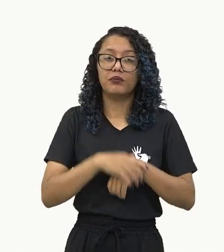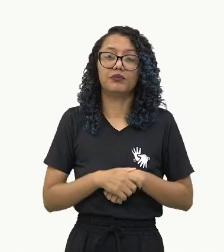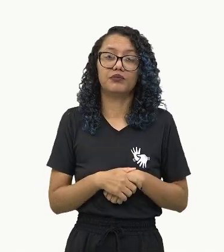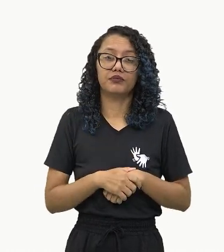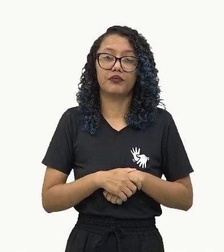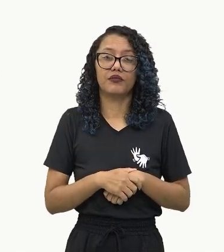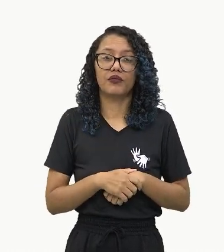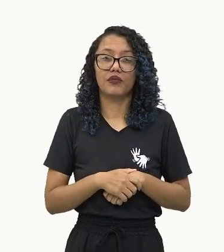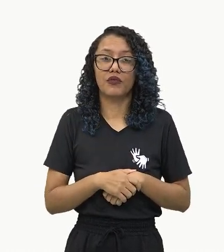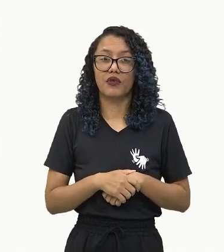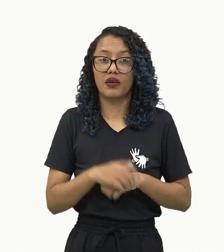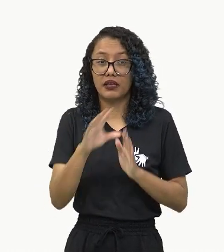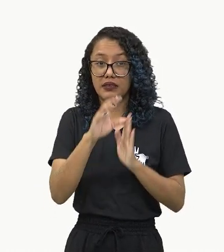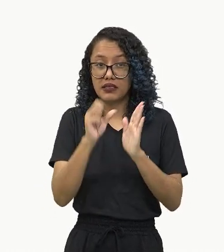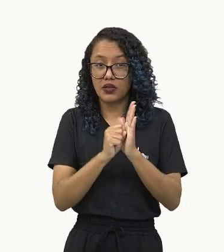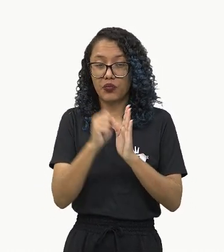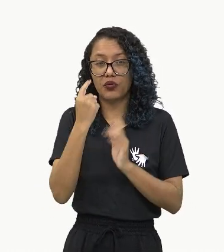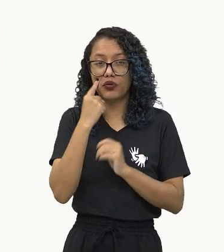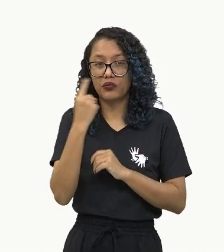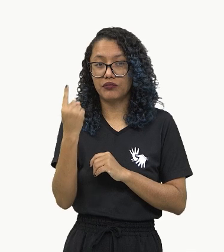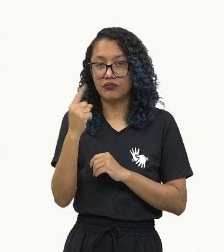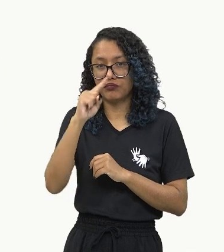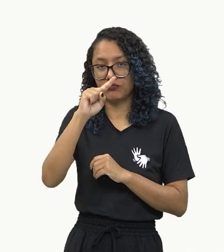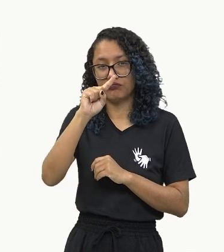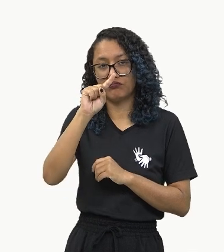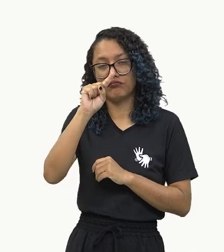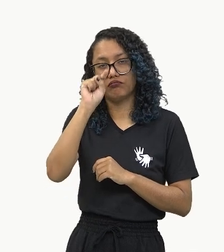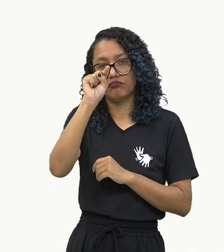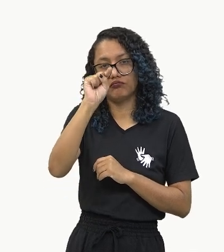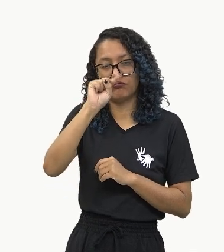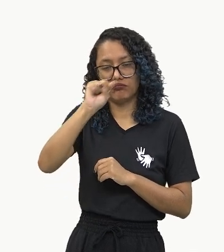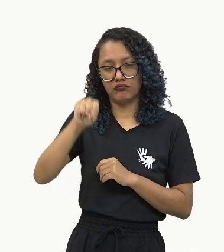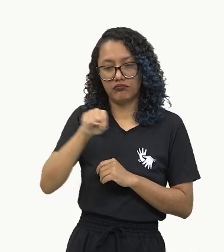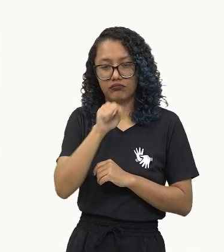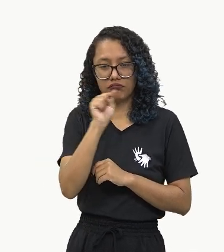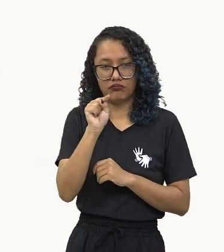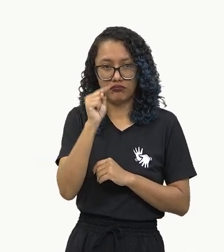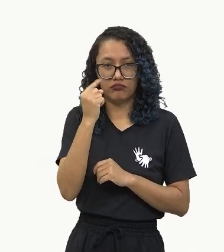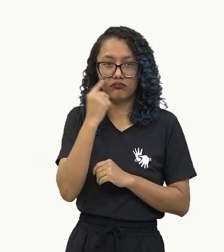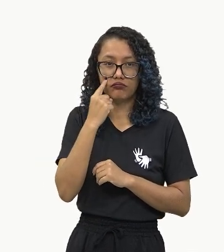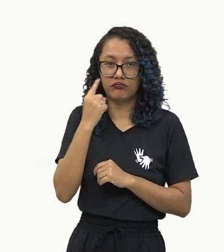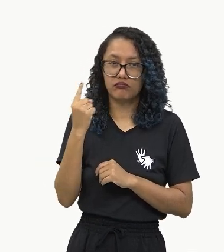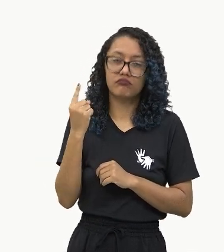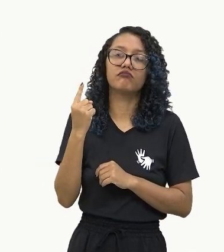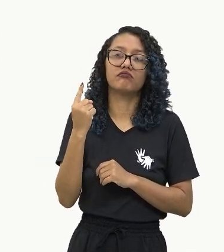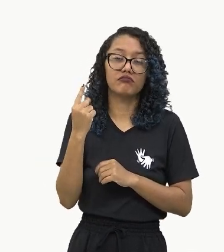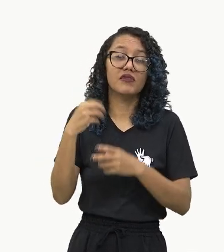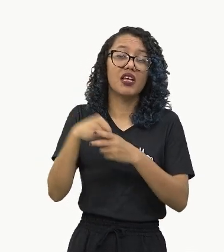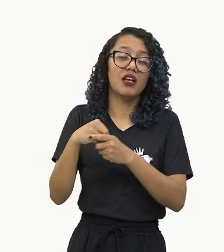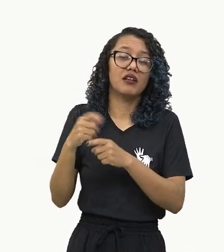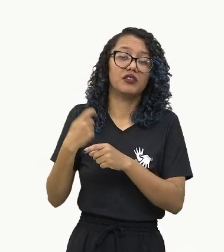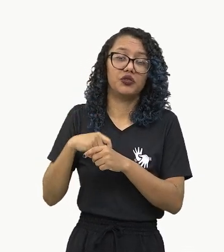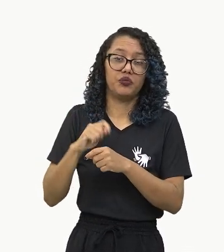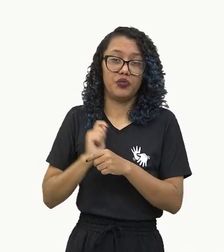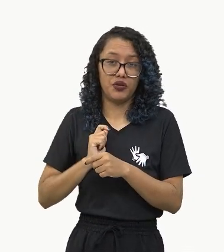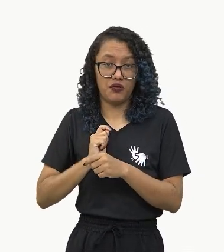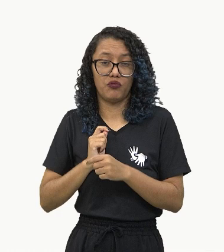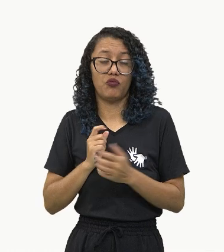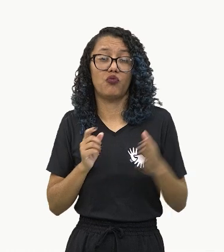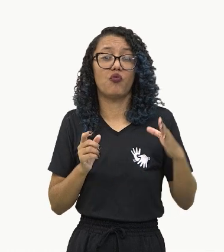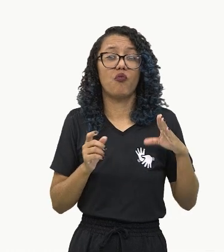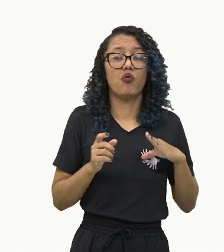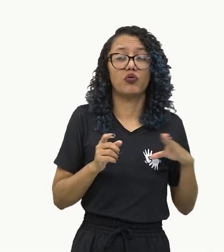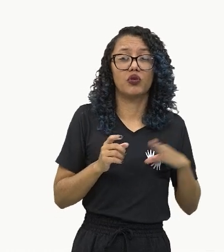observar o ponto interrogativo na língua espanhola. Não podemos esquecer isso, né? No espanhol nós usamos o ponto final, igual